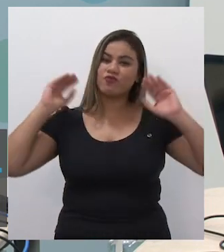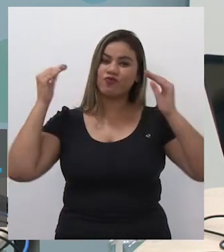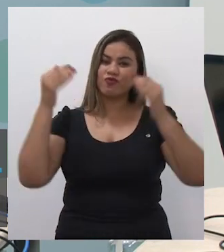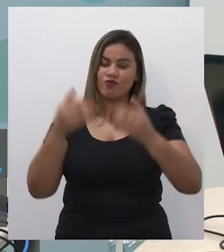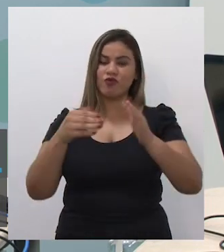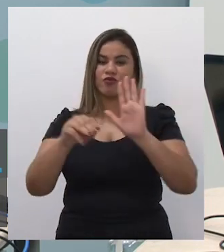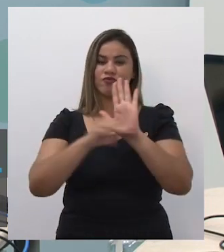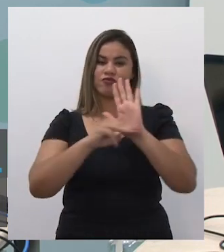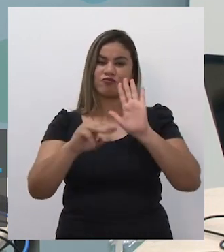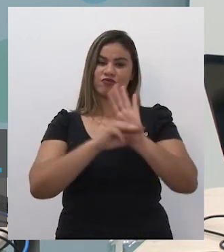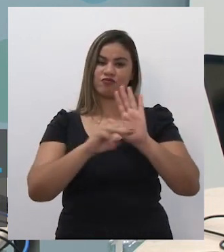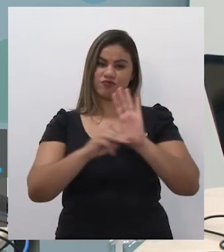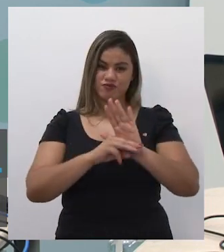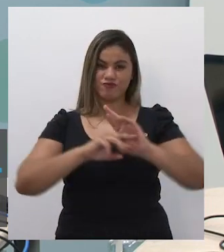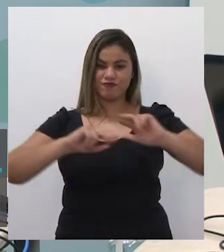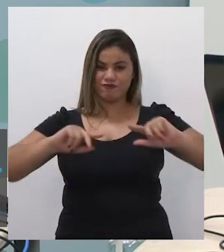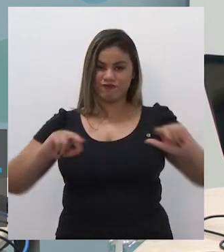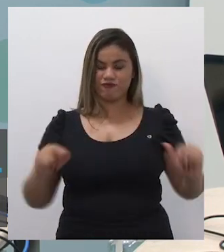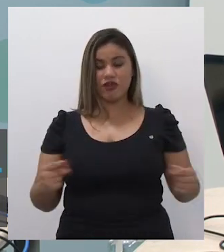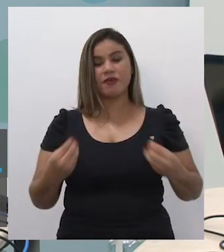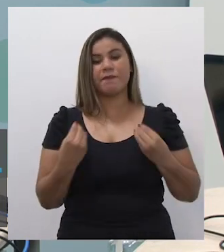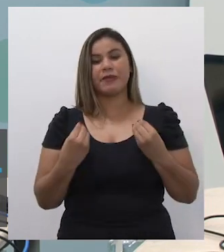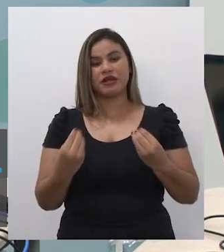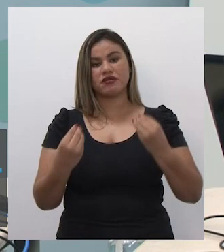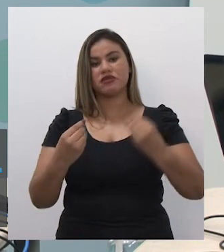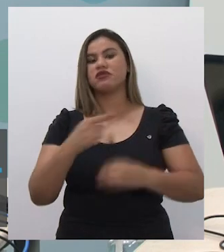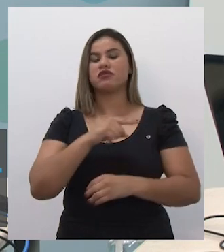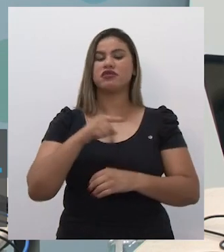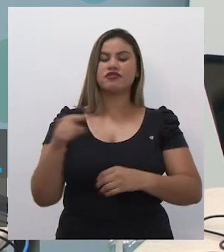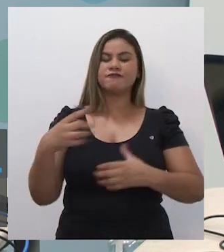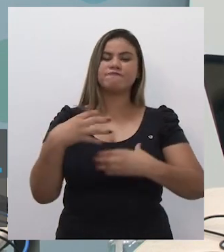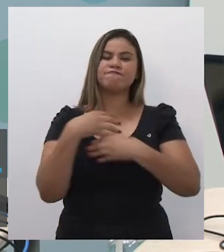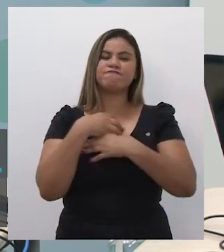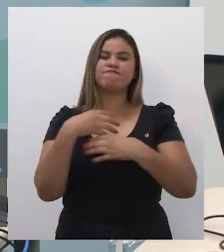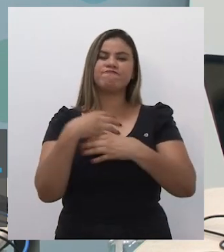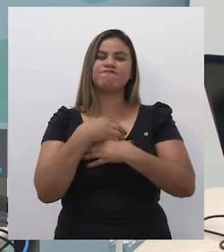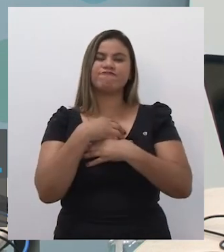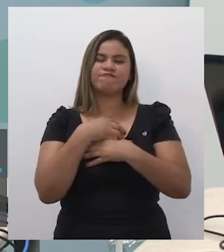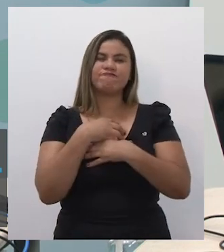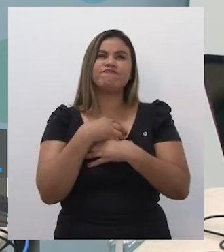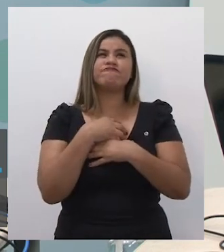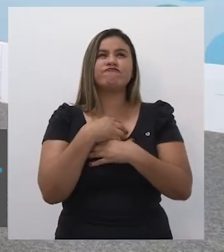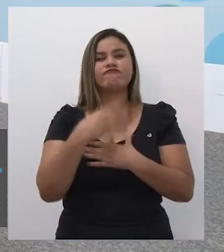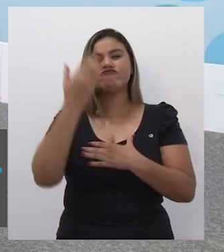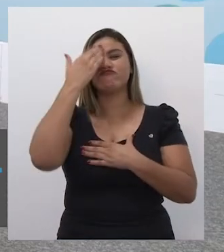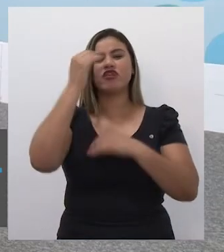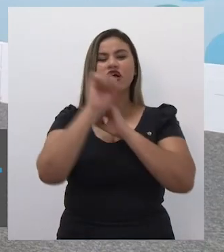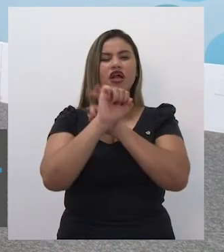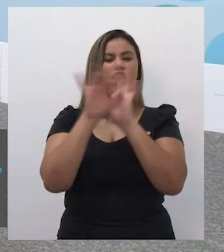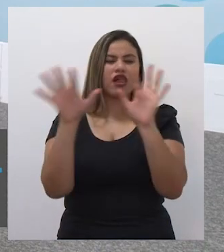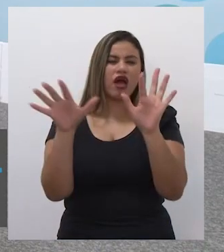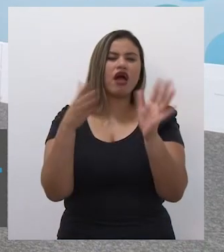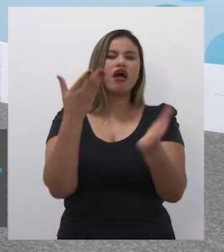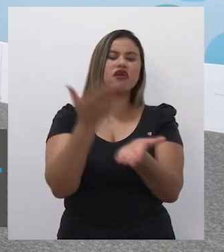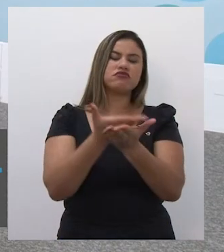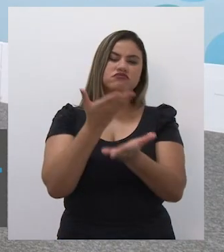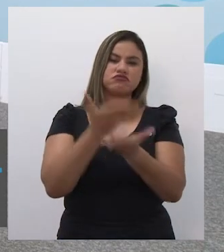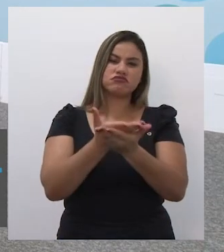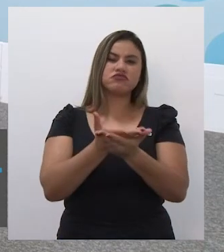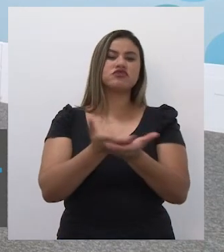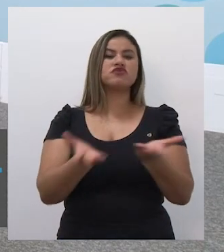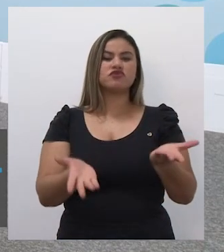das metodologias ativas, né, para que esses alunos possam se sentir mais contextualizados nas aulas, né, que tem